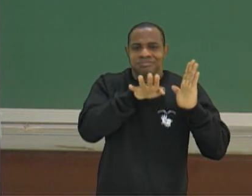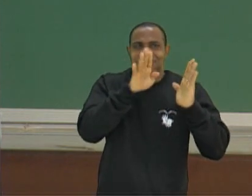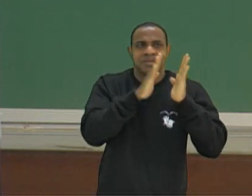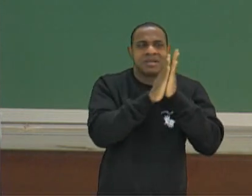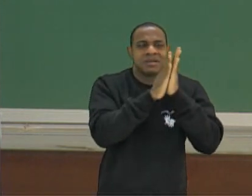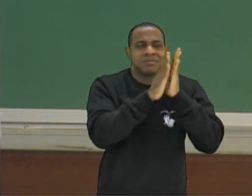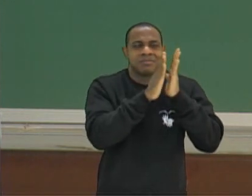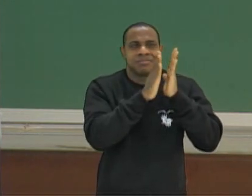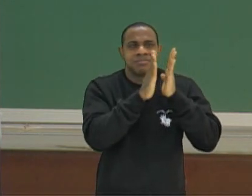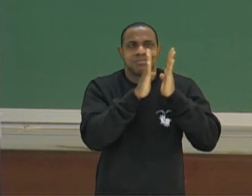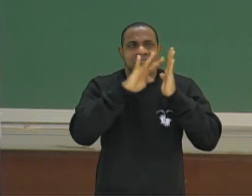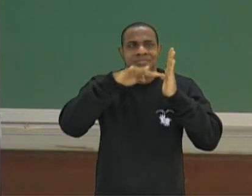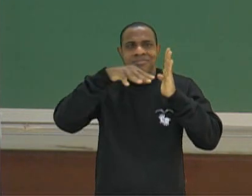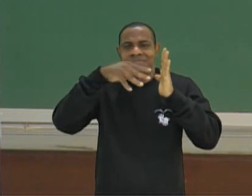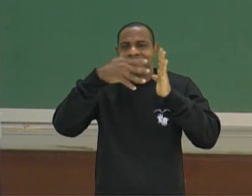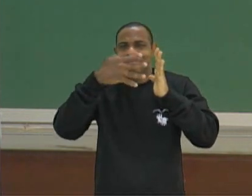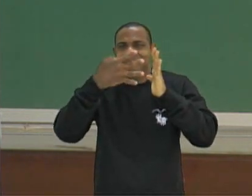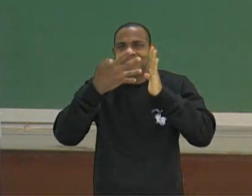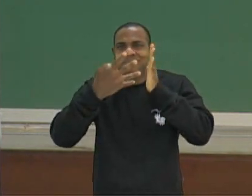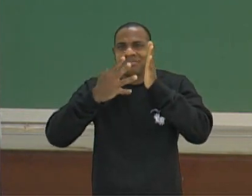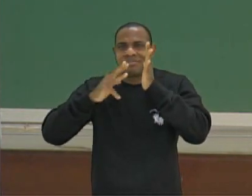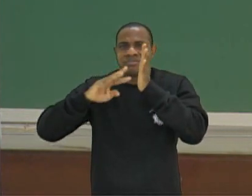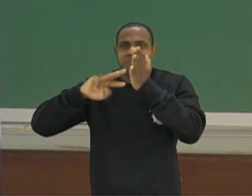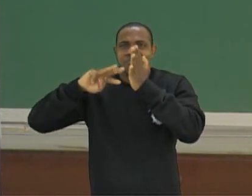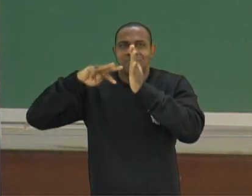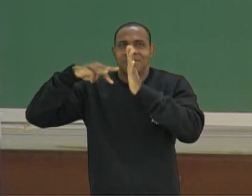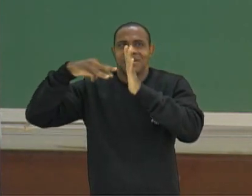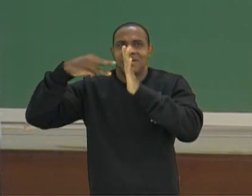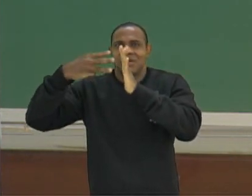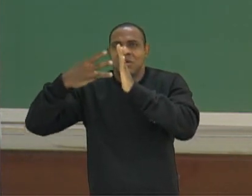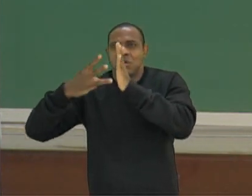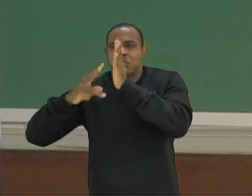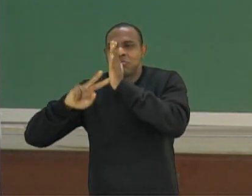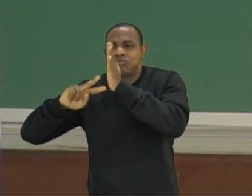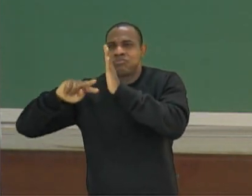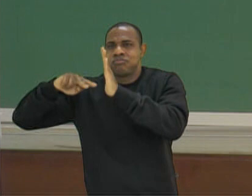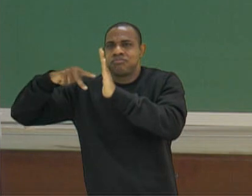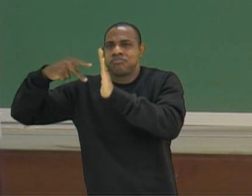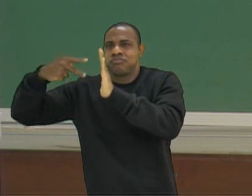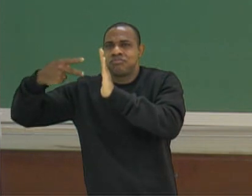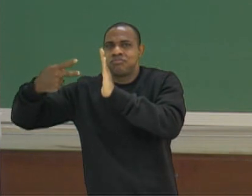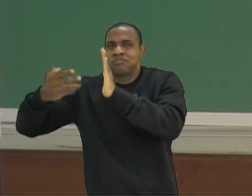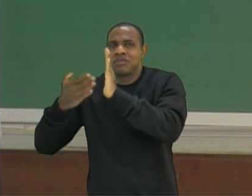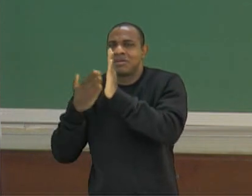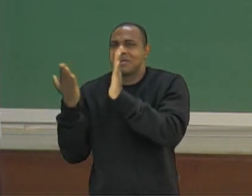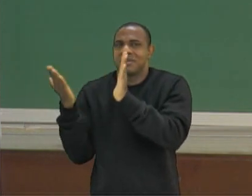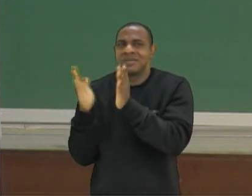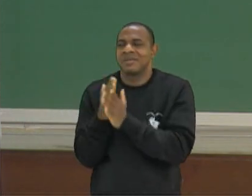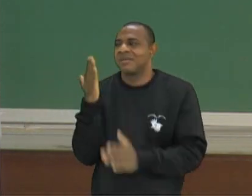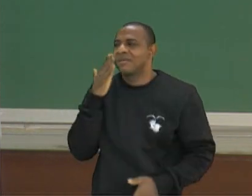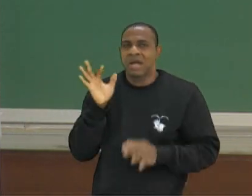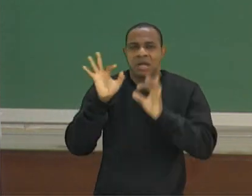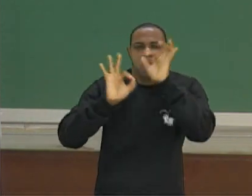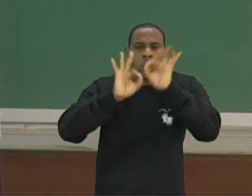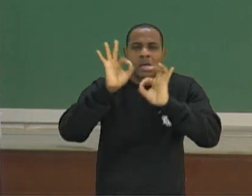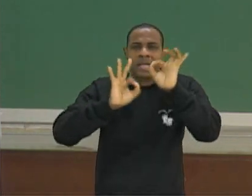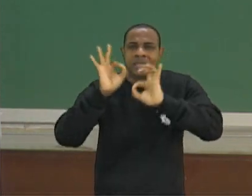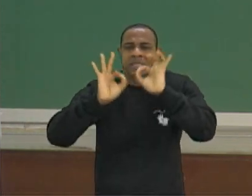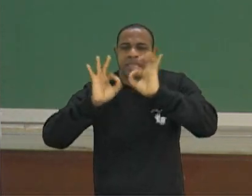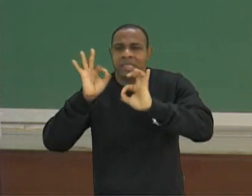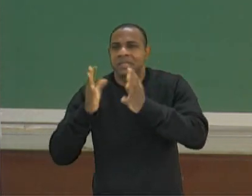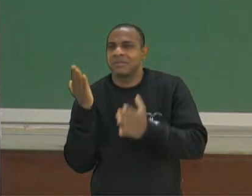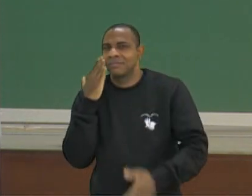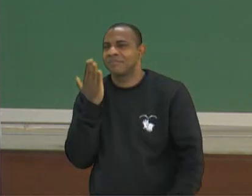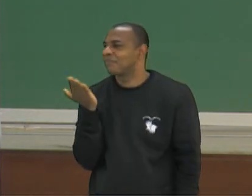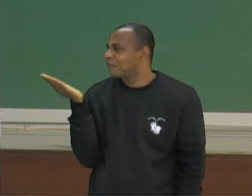chegando e aqui você tem uma confusão de múltiplas ondas que vai se reduzindo conforme vai reduzindo o número